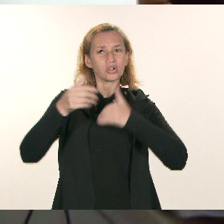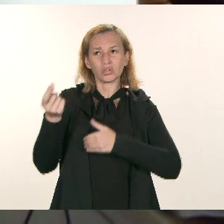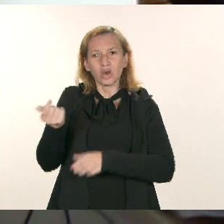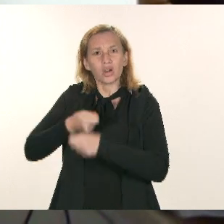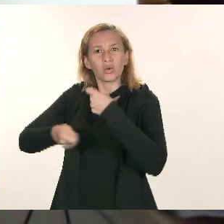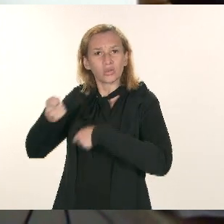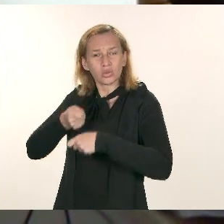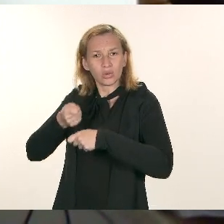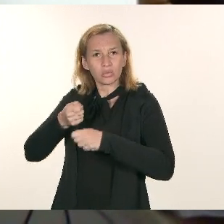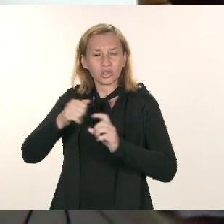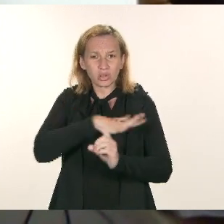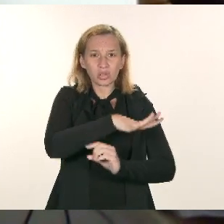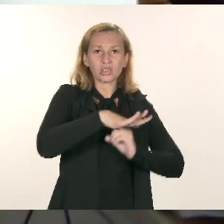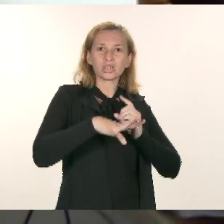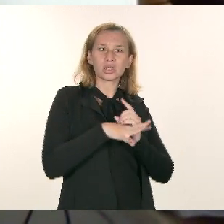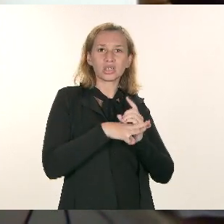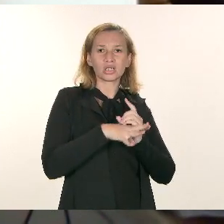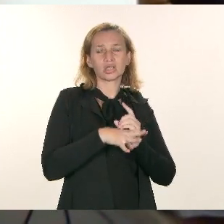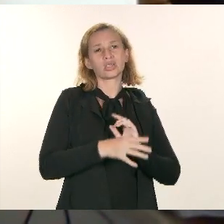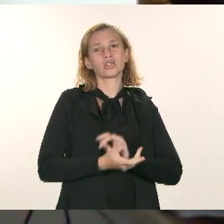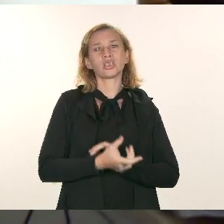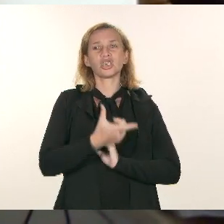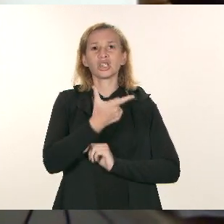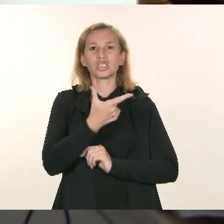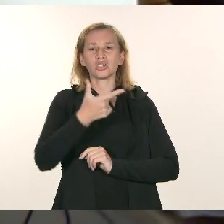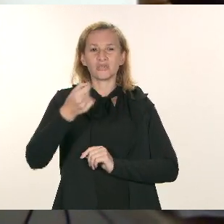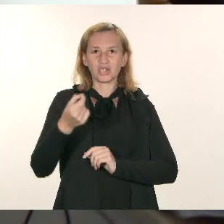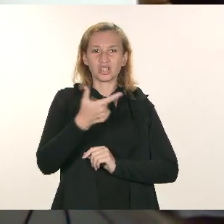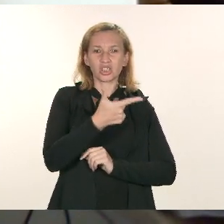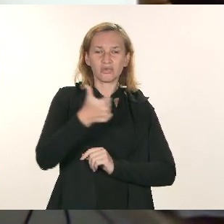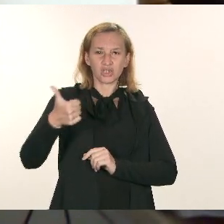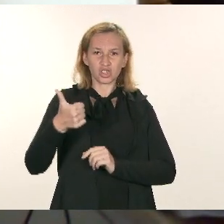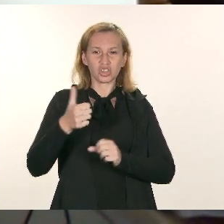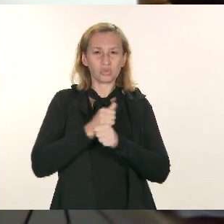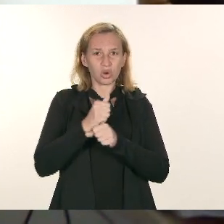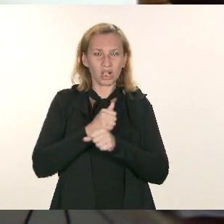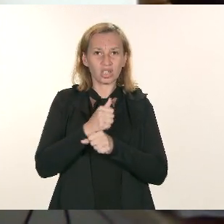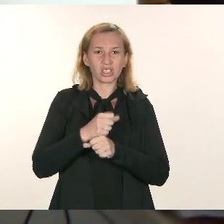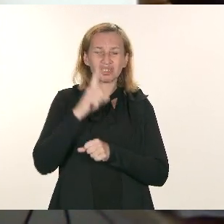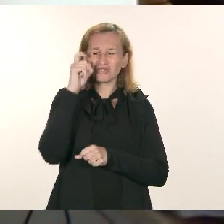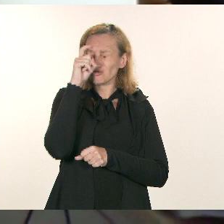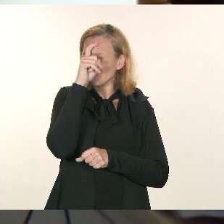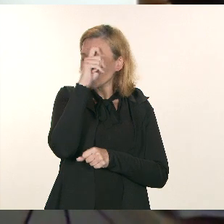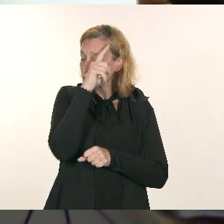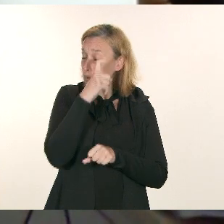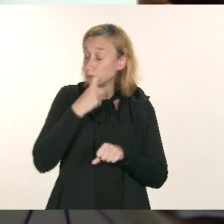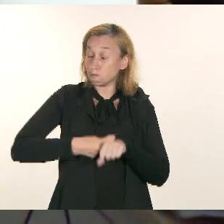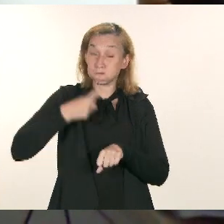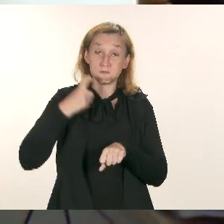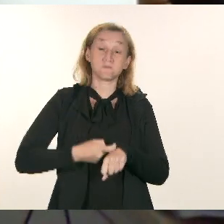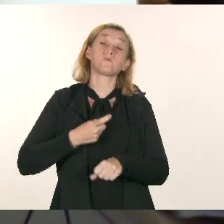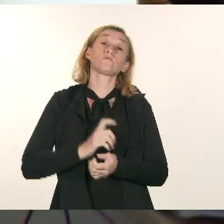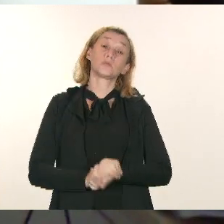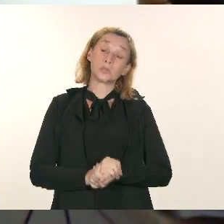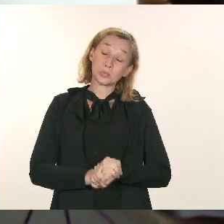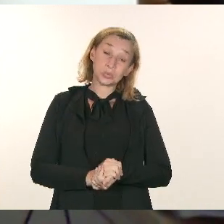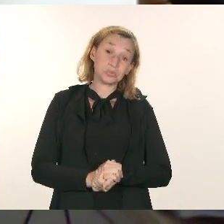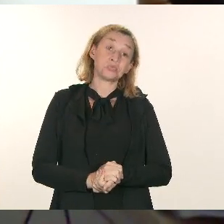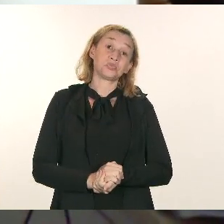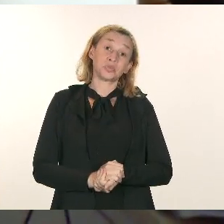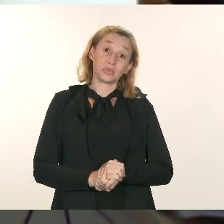social, anos de 20 e 21 tão duros e difíceis. Não